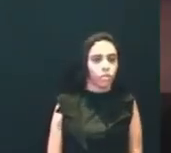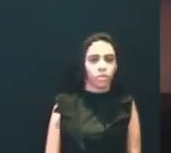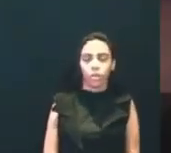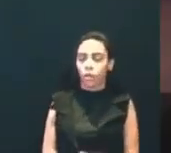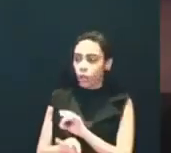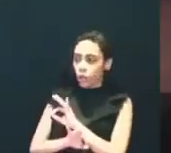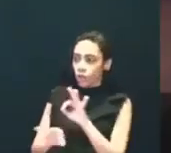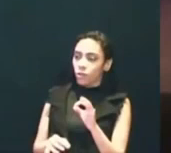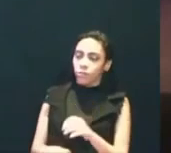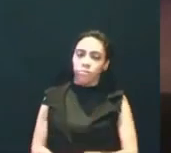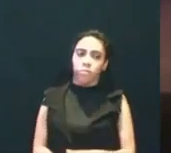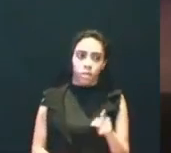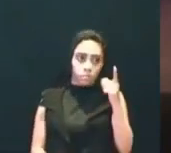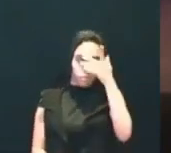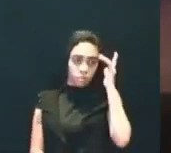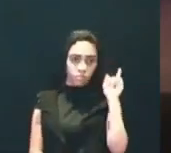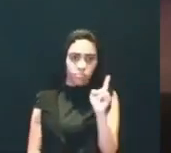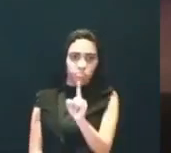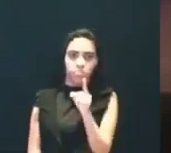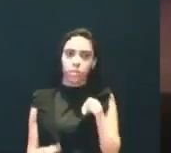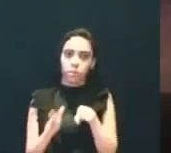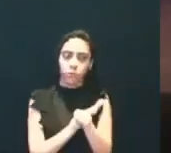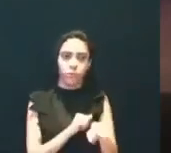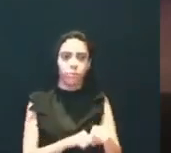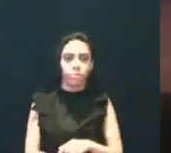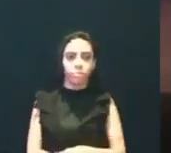Ótimo. Pergunta?